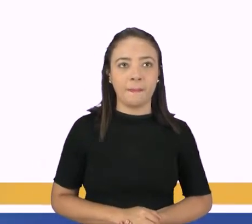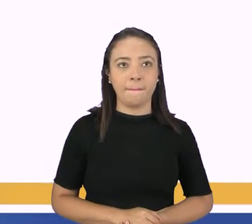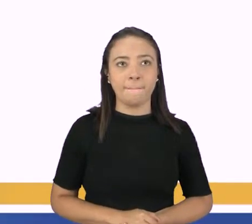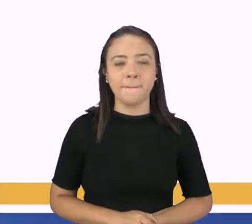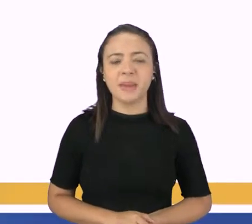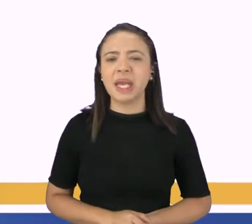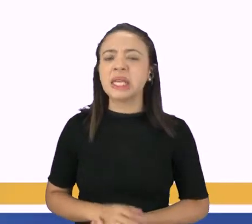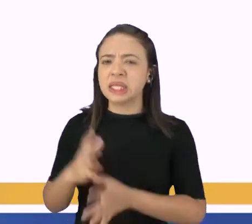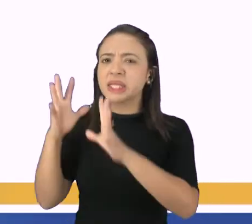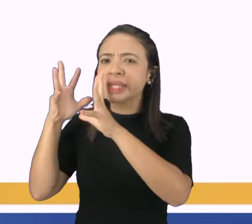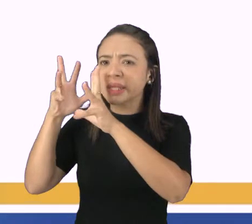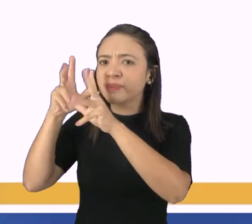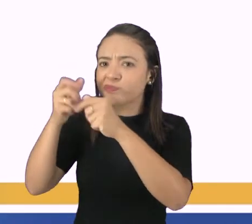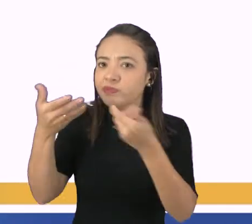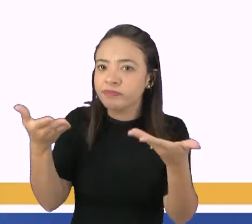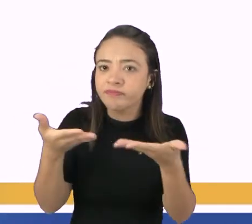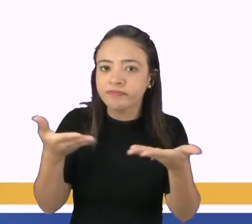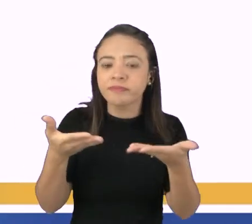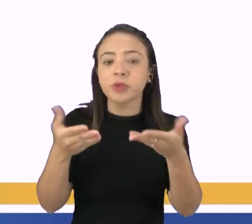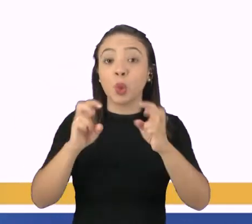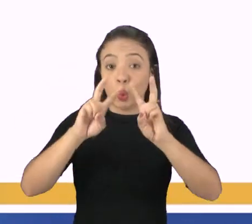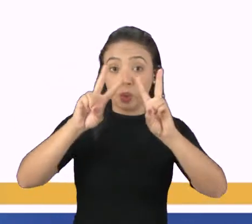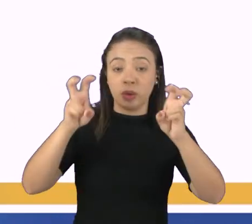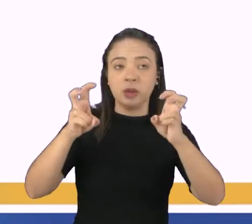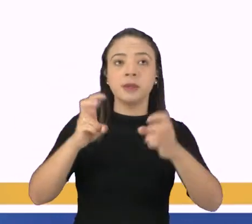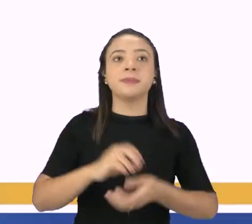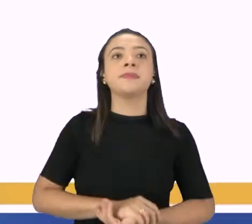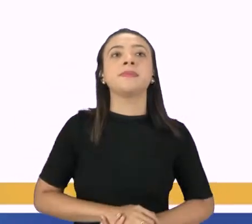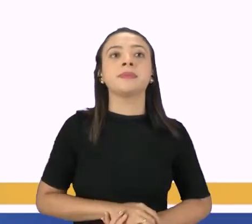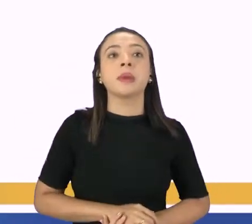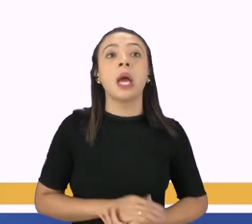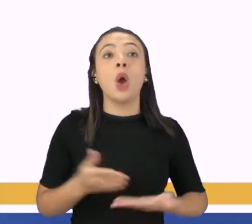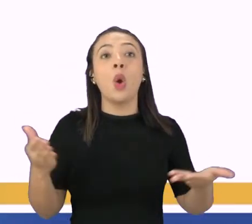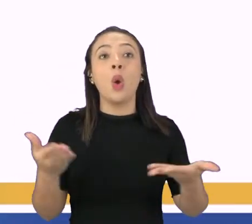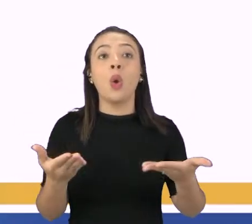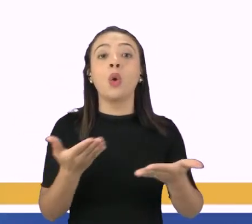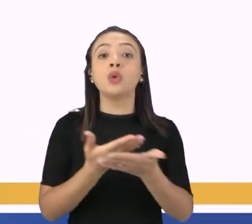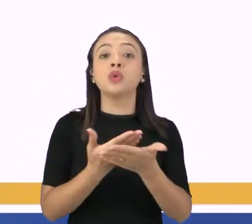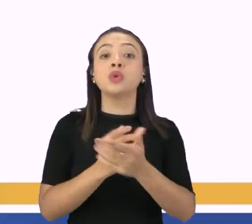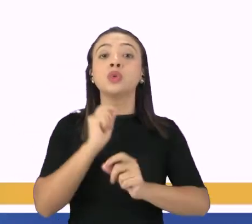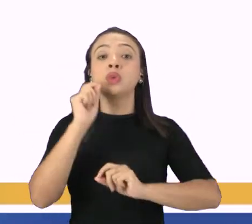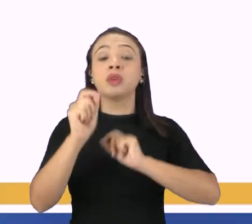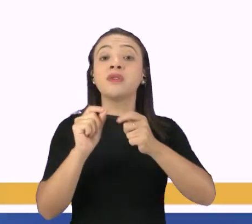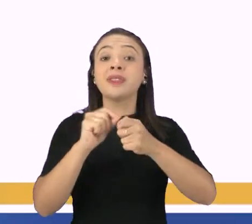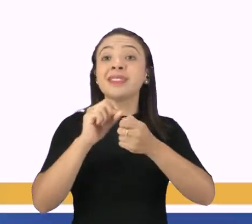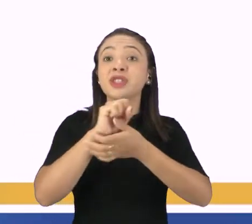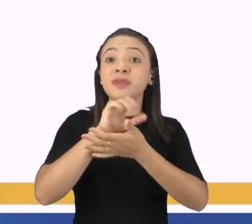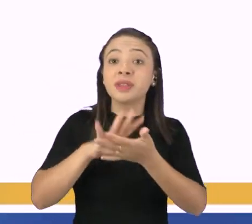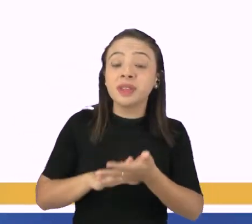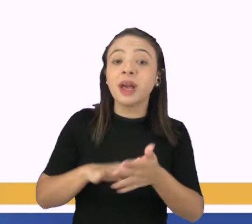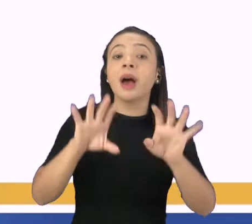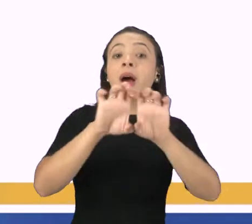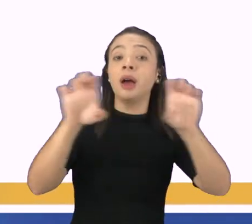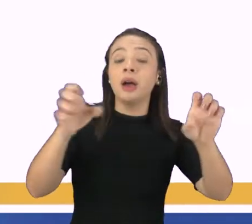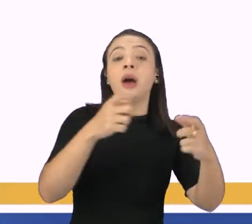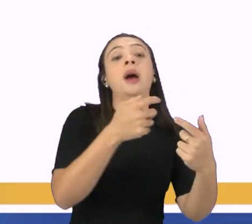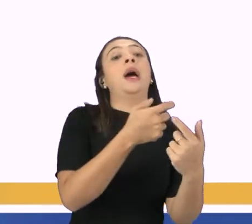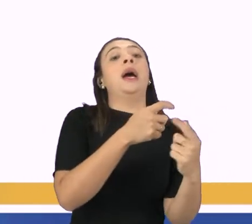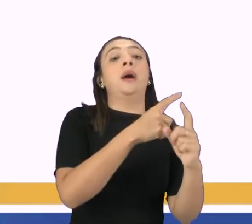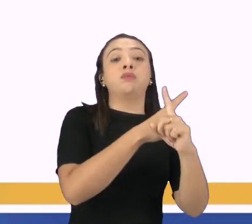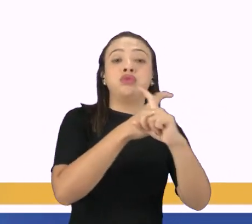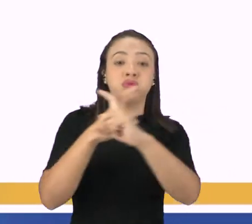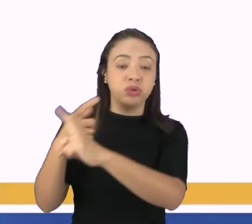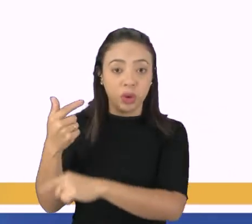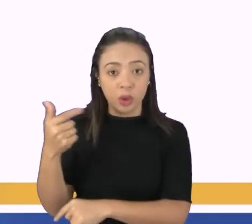Vamos dar uma retomada aí, né, a respeito do conteúdo. Então, hoje, em nossa aula, nós vamos resolver equações polinomiais do segundo grau usando